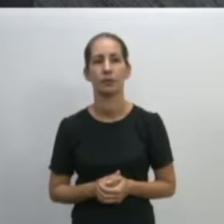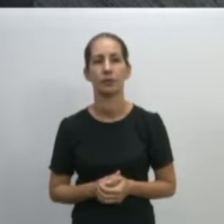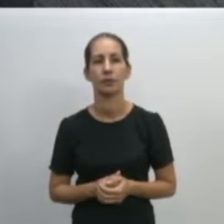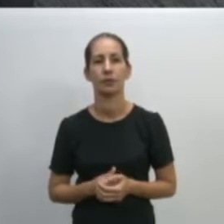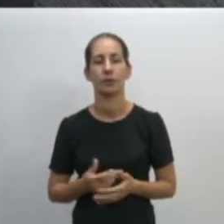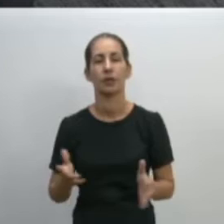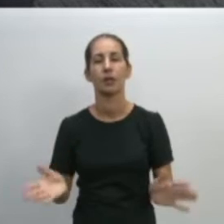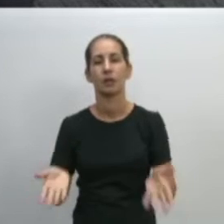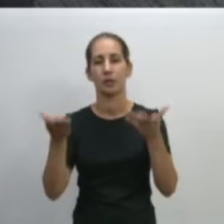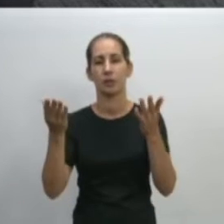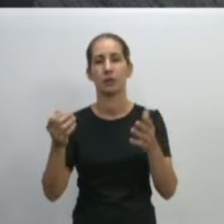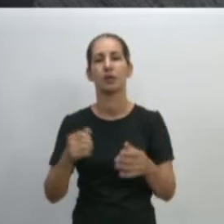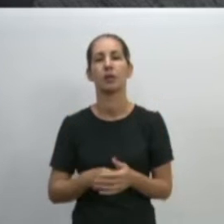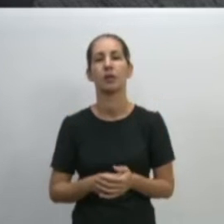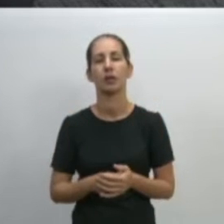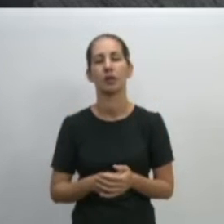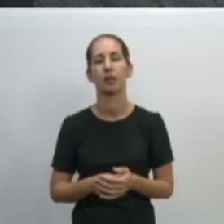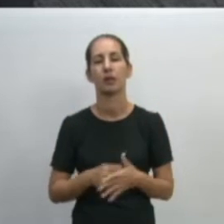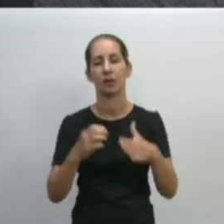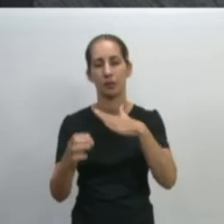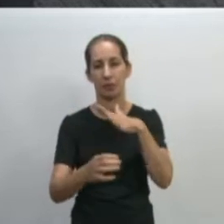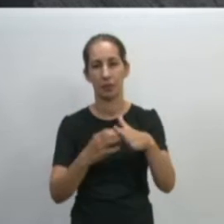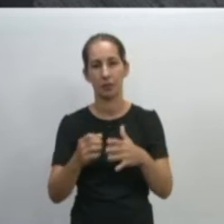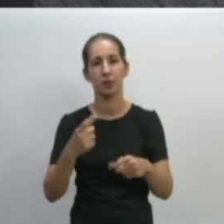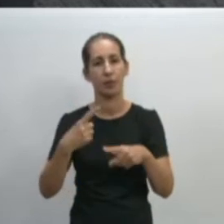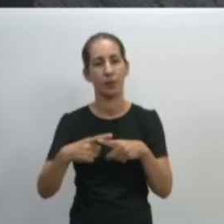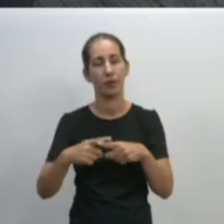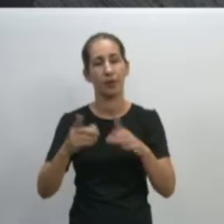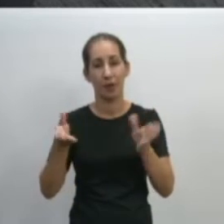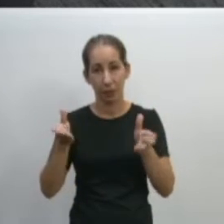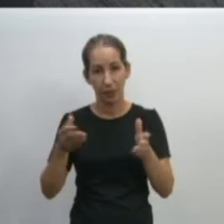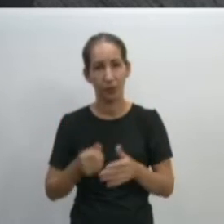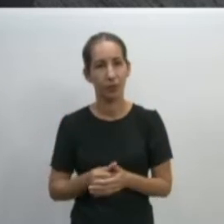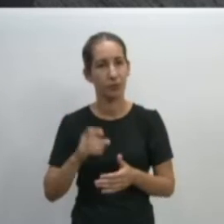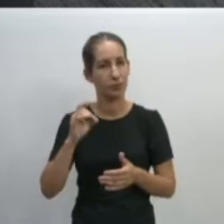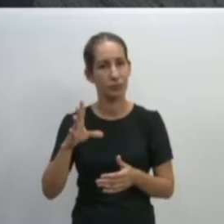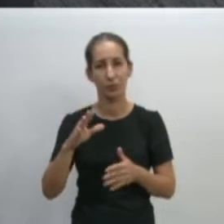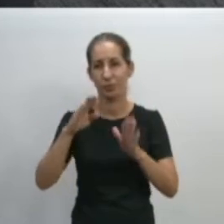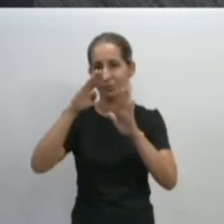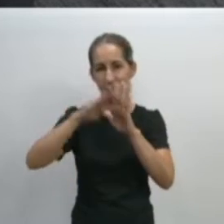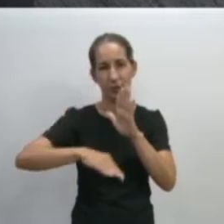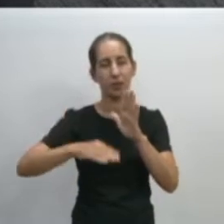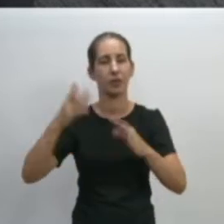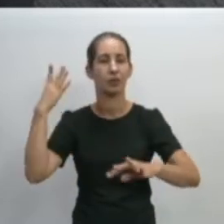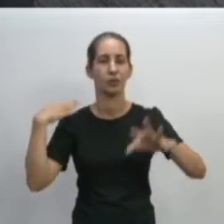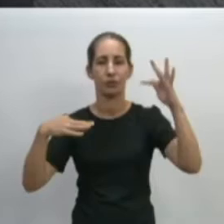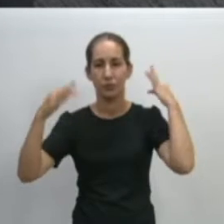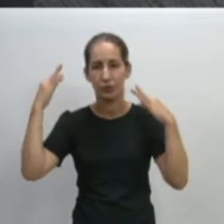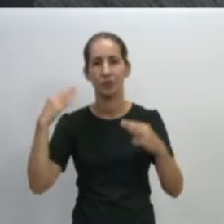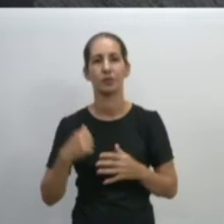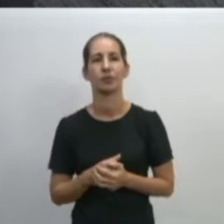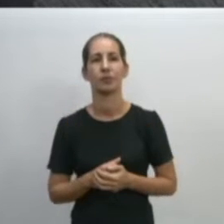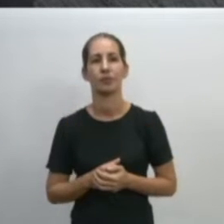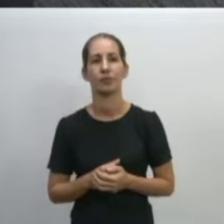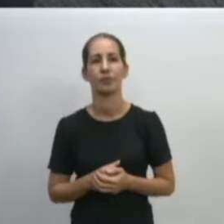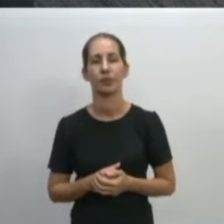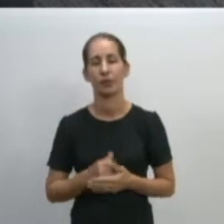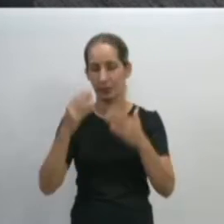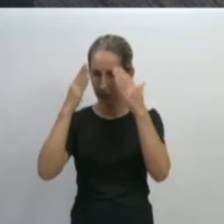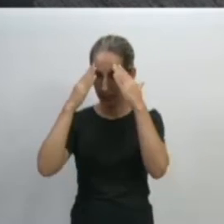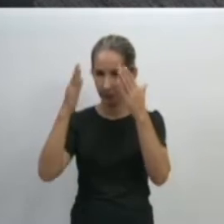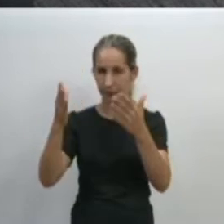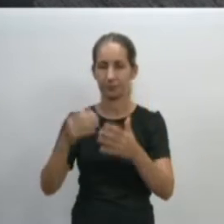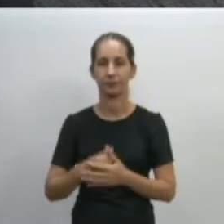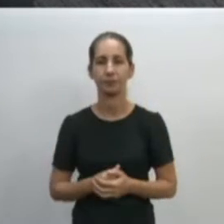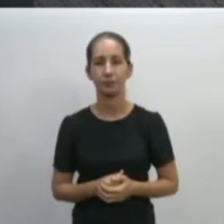aquecer o comércio local, porque da forma que está, só vai engessar o turismo da região. Muito obrigado.